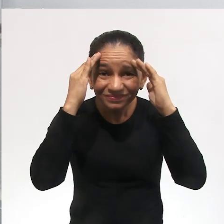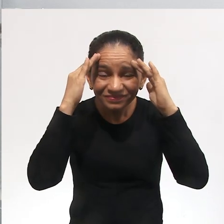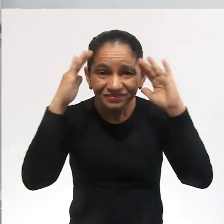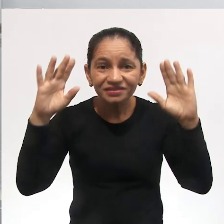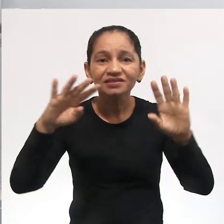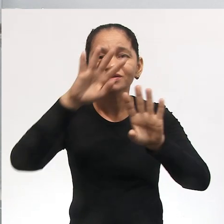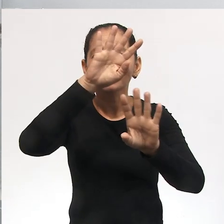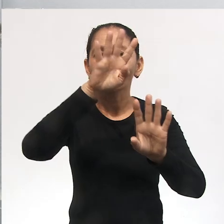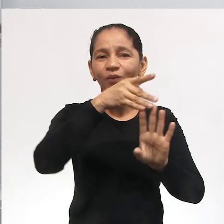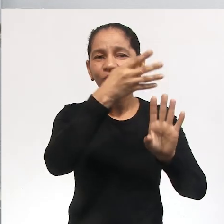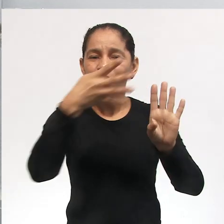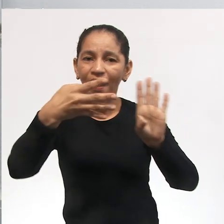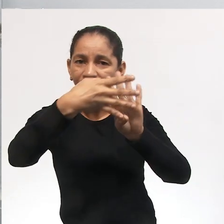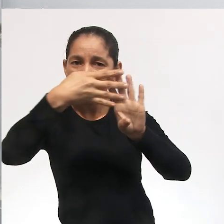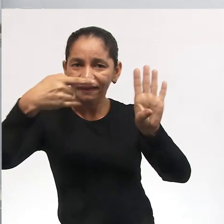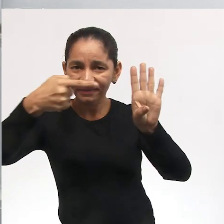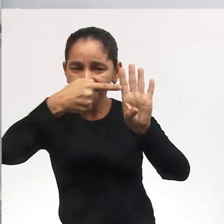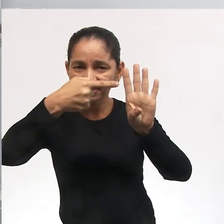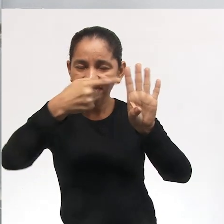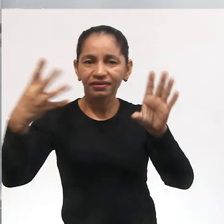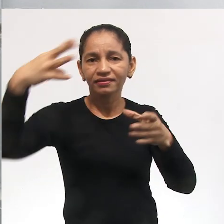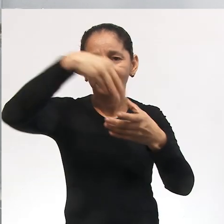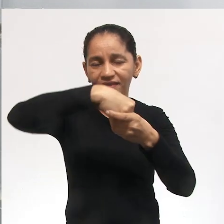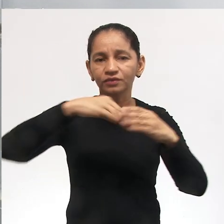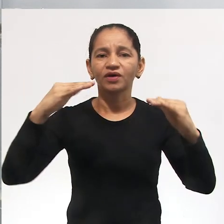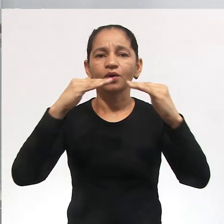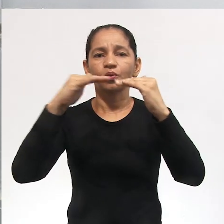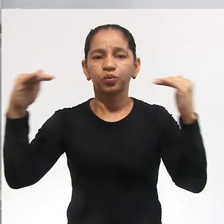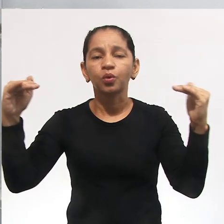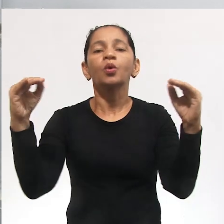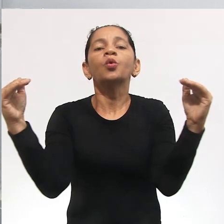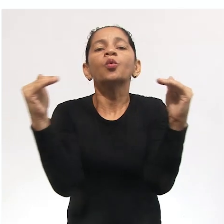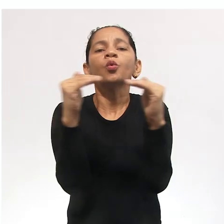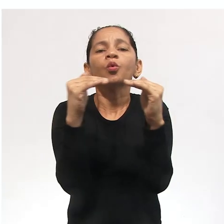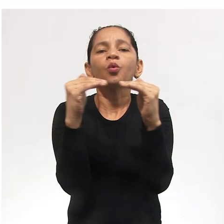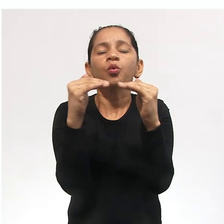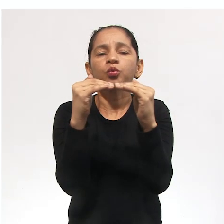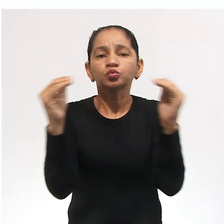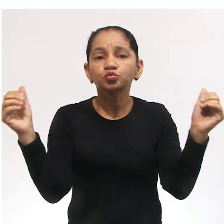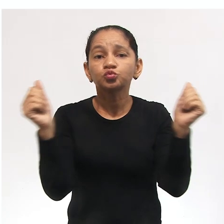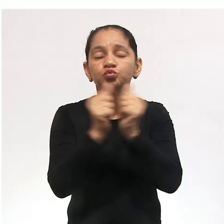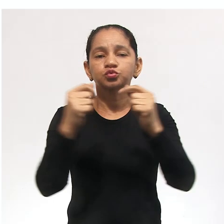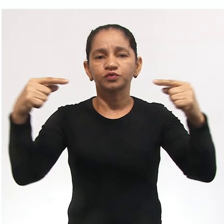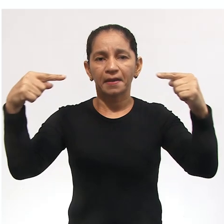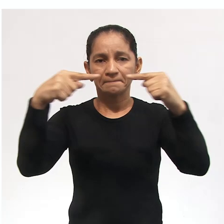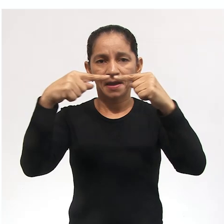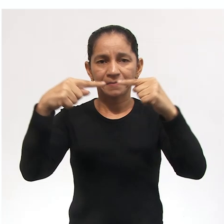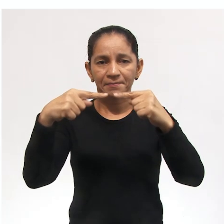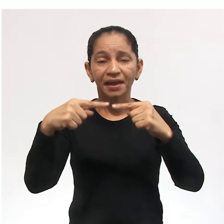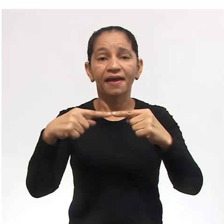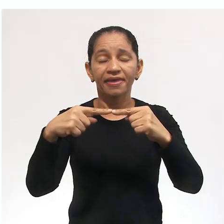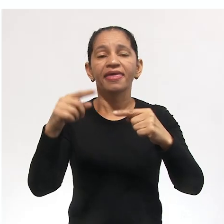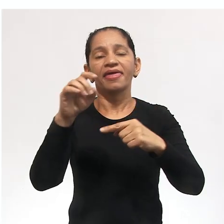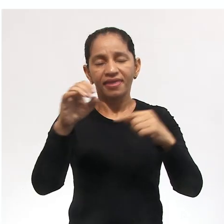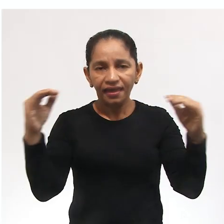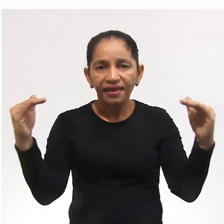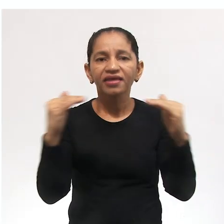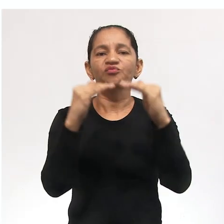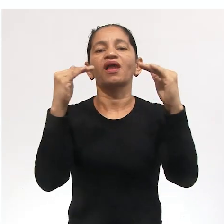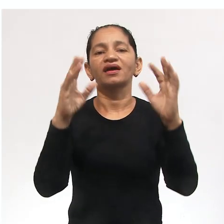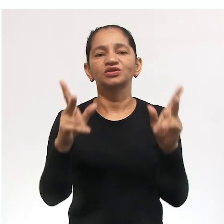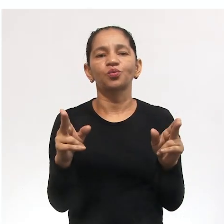em nossa disciplina de introdução à contabilidade e vai ficar mais fácil. Nós temos aqui um primeiro exercício, tá? Para